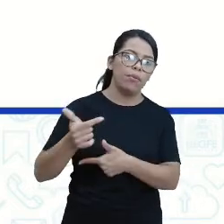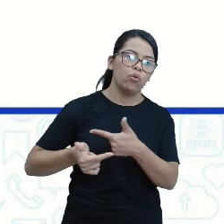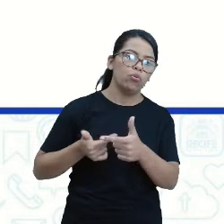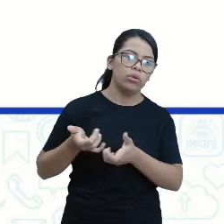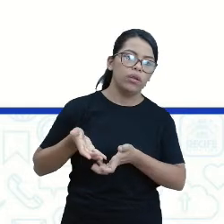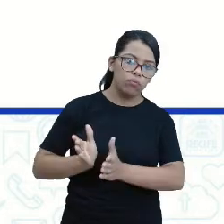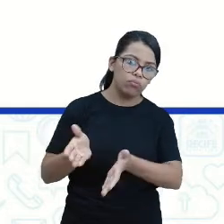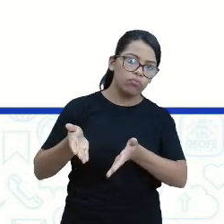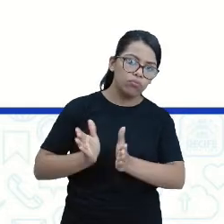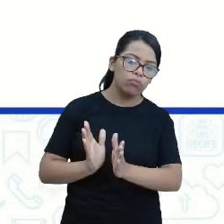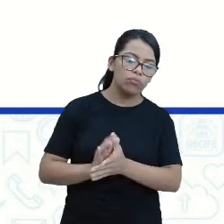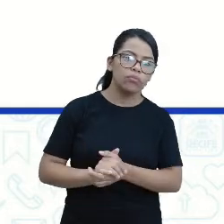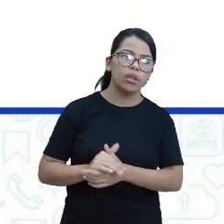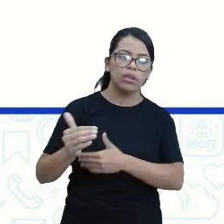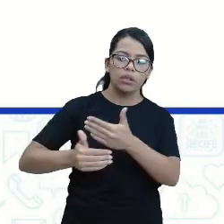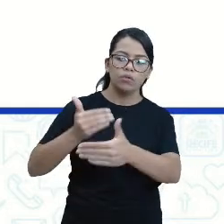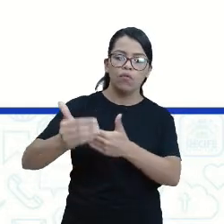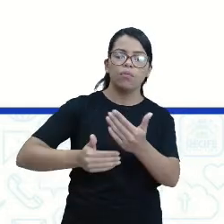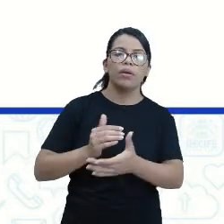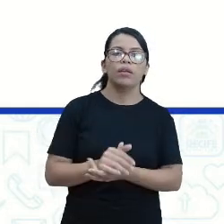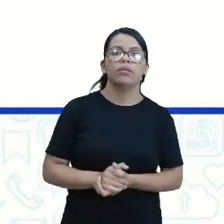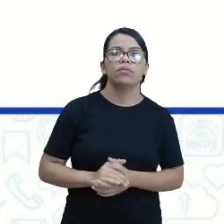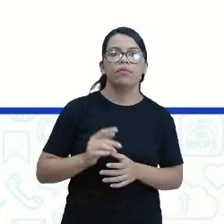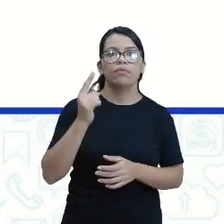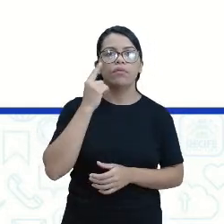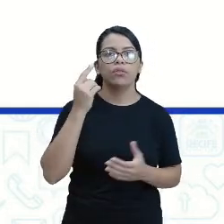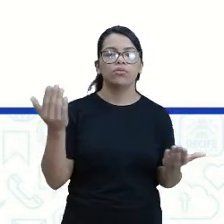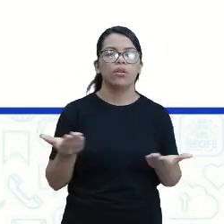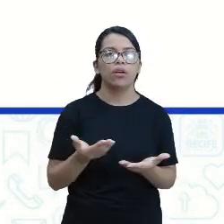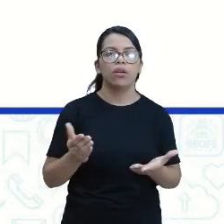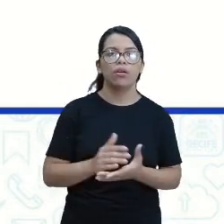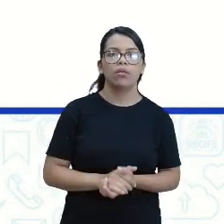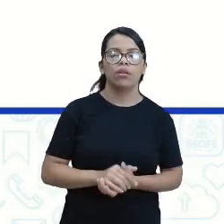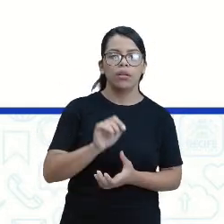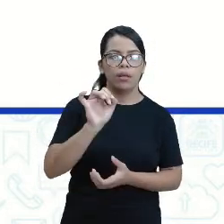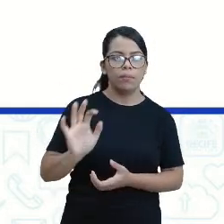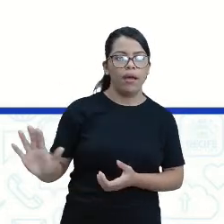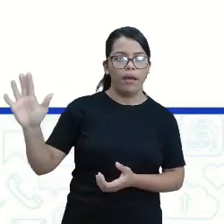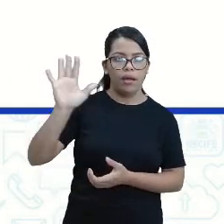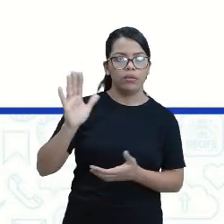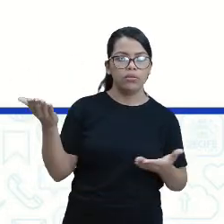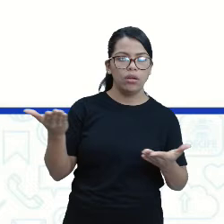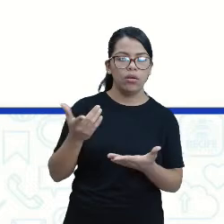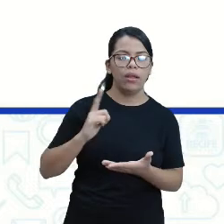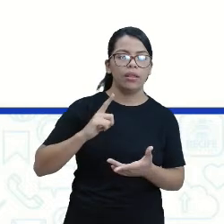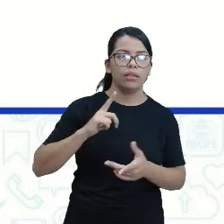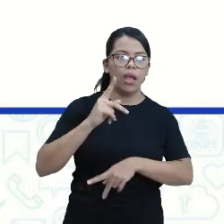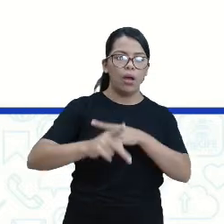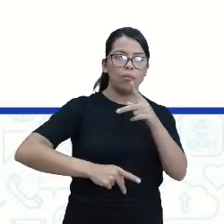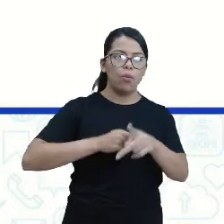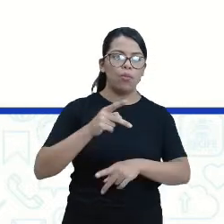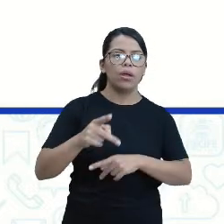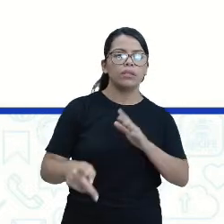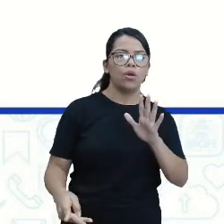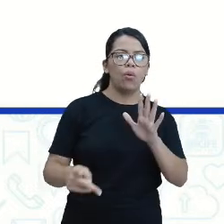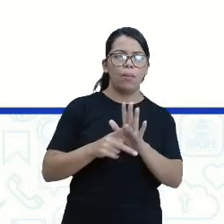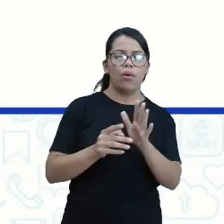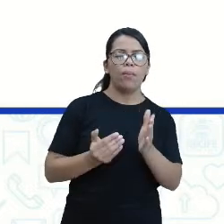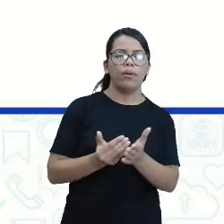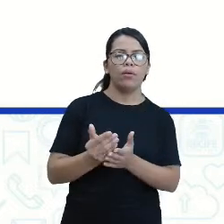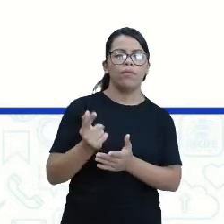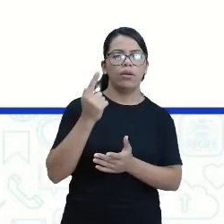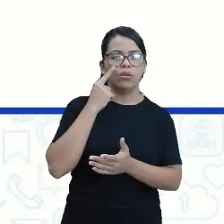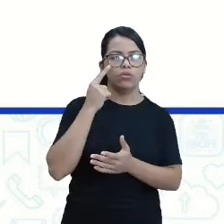né? Então, esse isolamento geográfico, olha lá na figura, estamos vendo aqui a população original, pode acompanhar